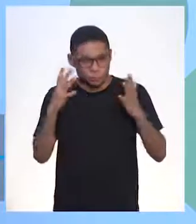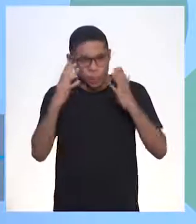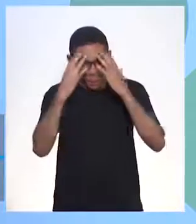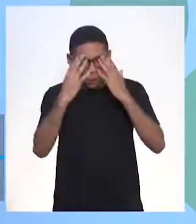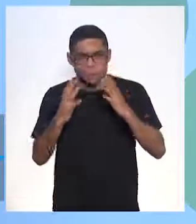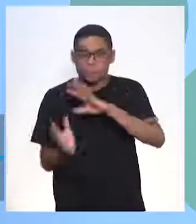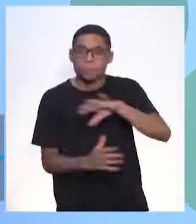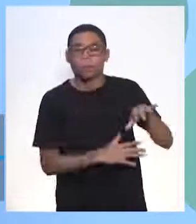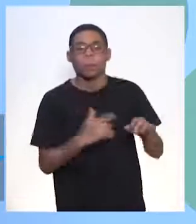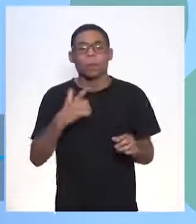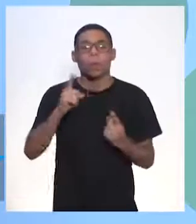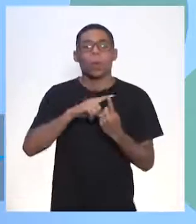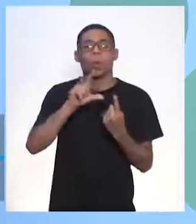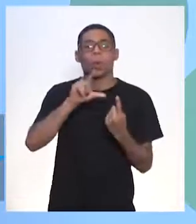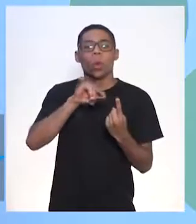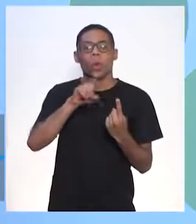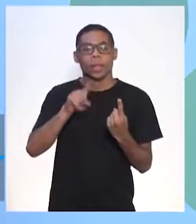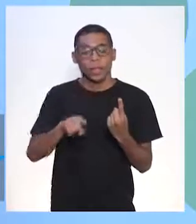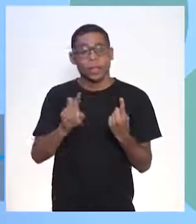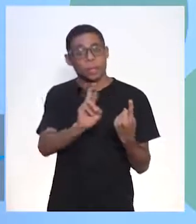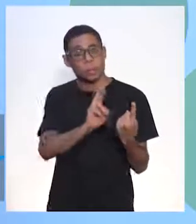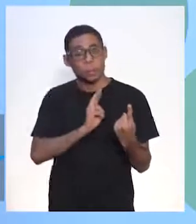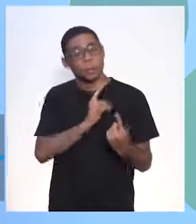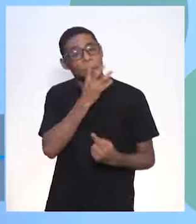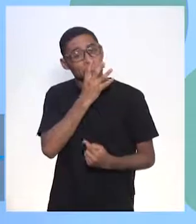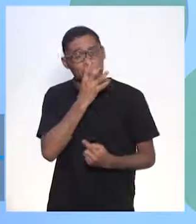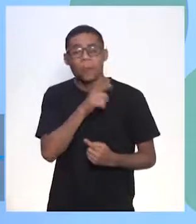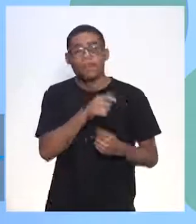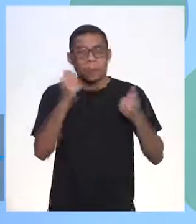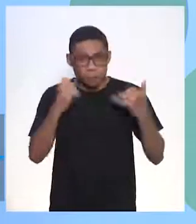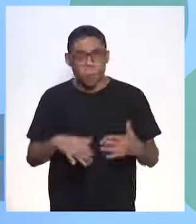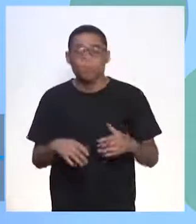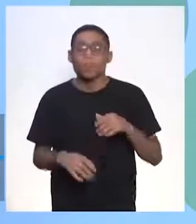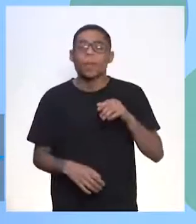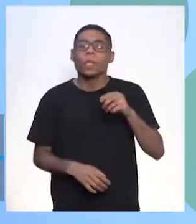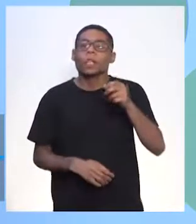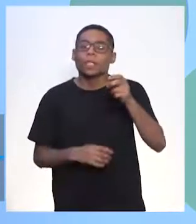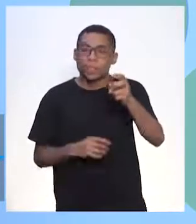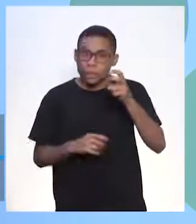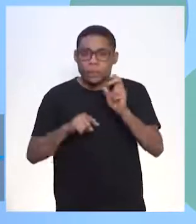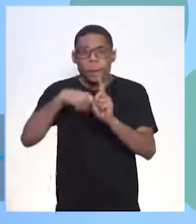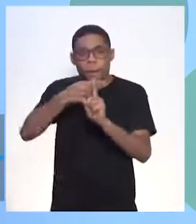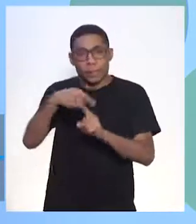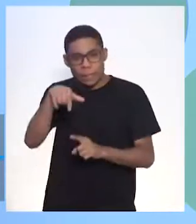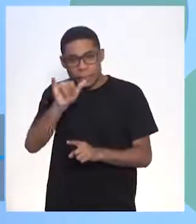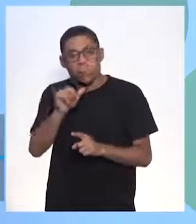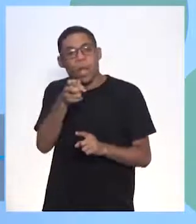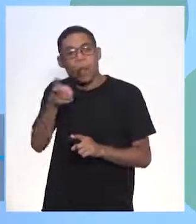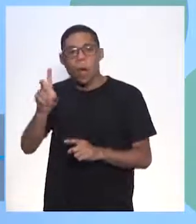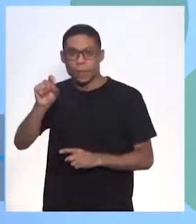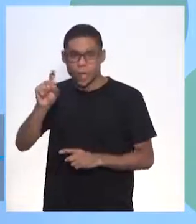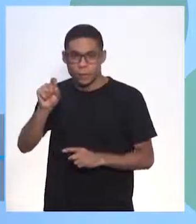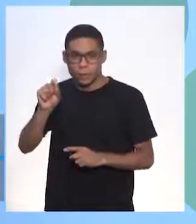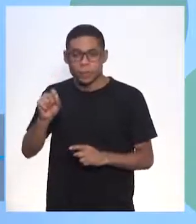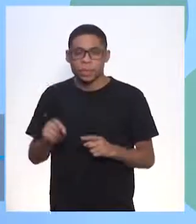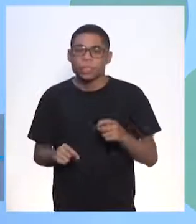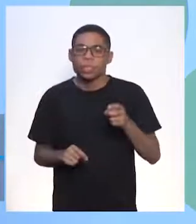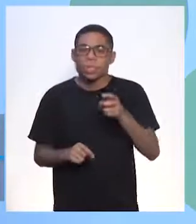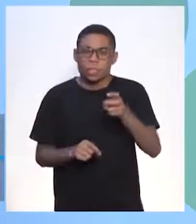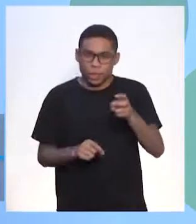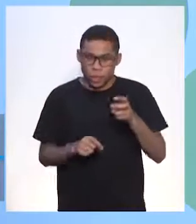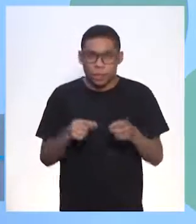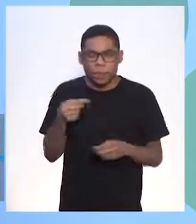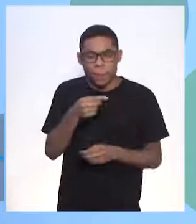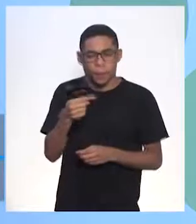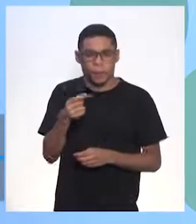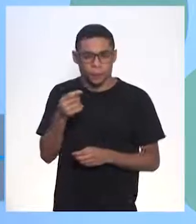a resposta do professor Luiz, achei interessante. O Luiz disse assim, que x mais y, né, é igual a 10 e que x menos y é igual a 6. Nesse caso,